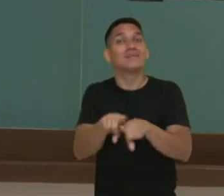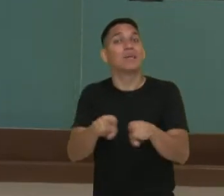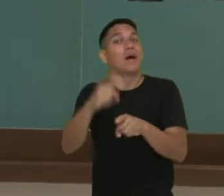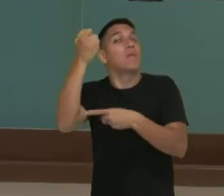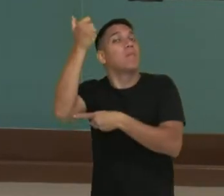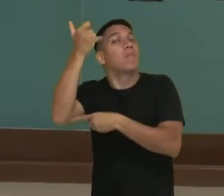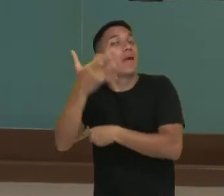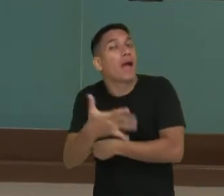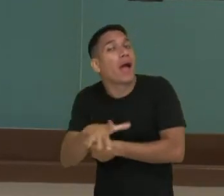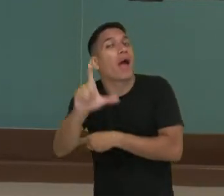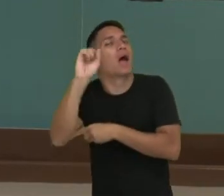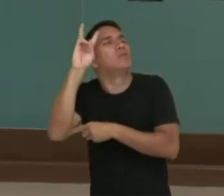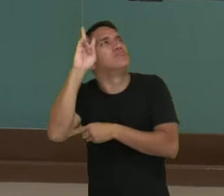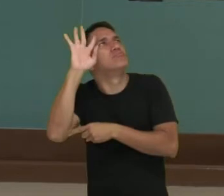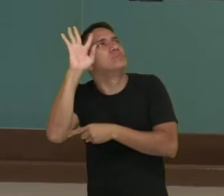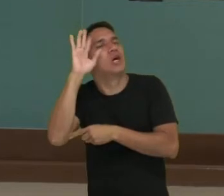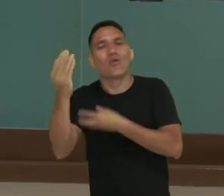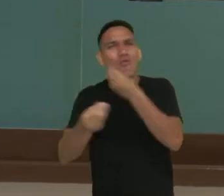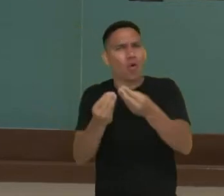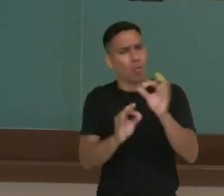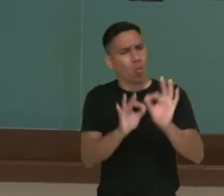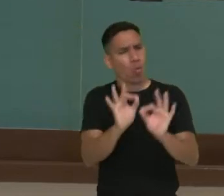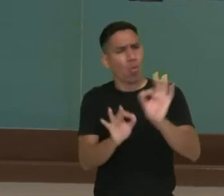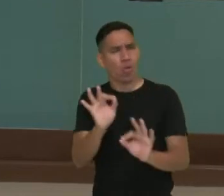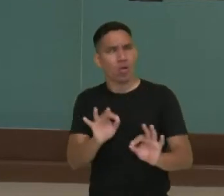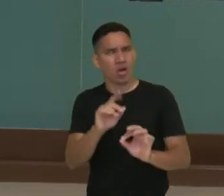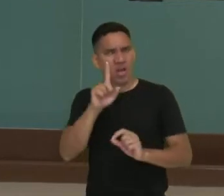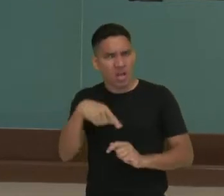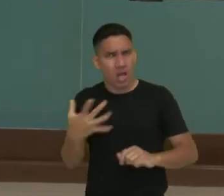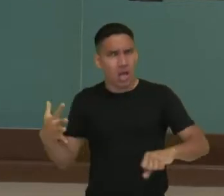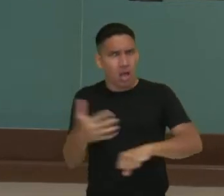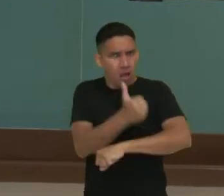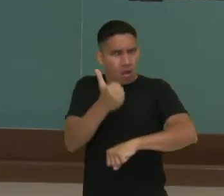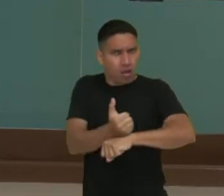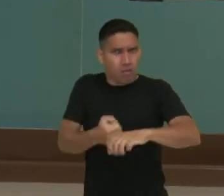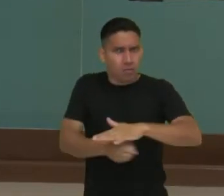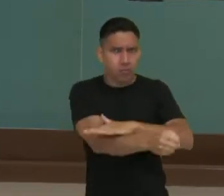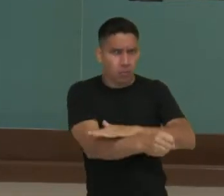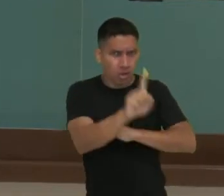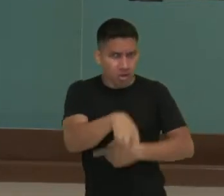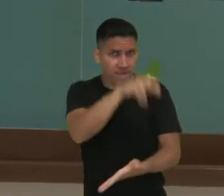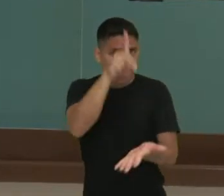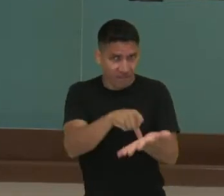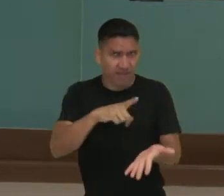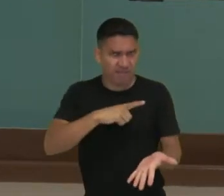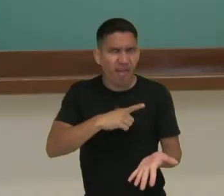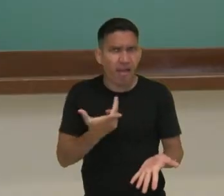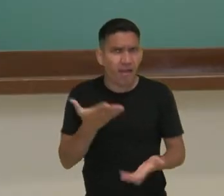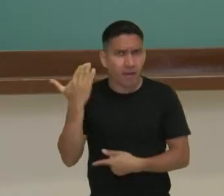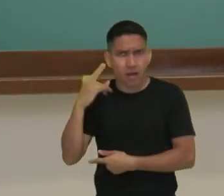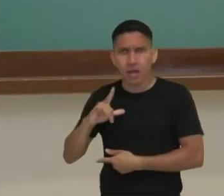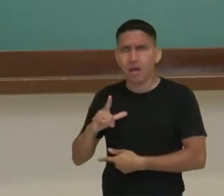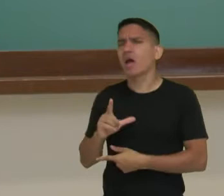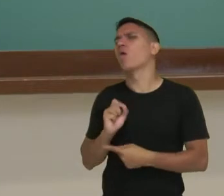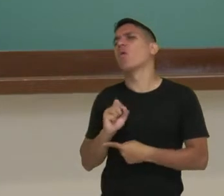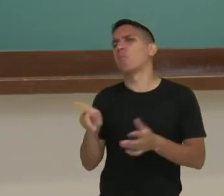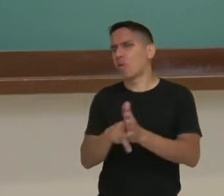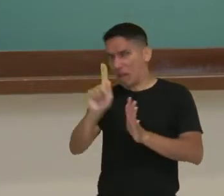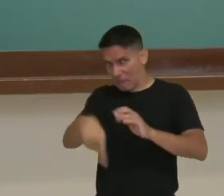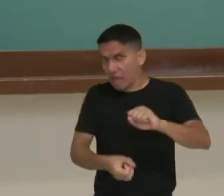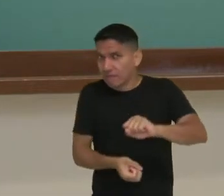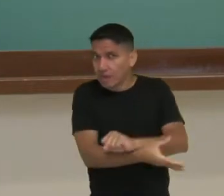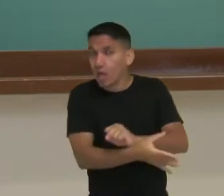é que se organizava, né? E será que esse golpe, ele realmente existiu, o da maioridade? Ele era uma fraude?